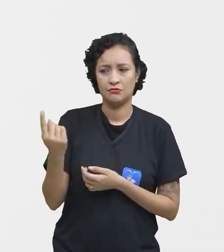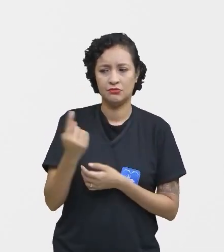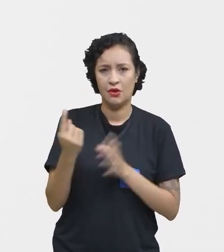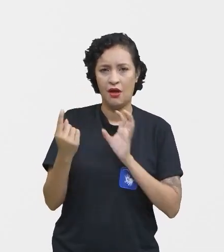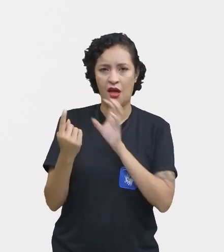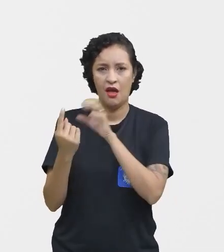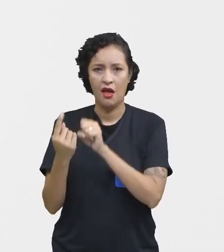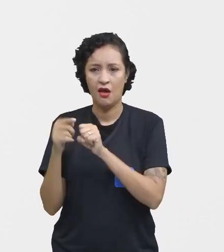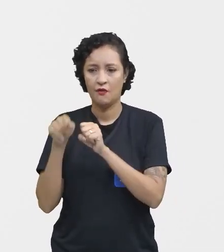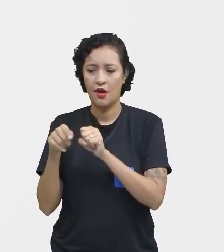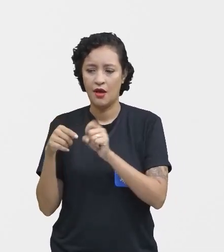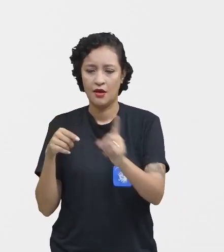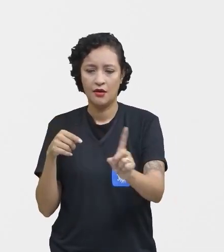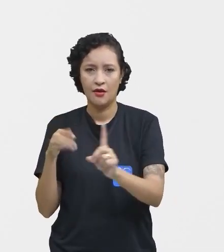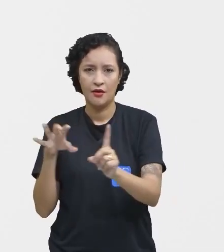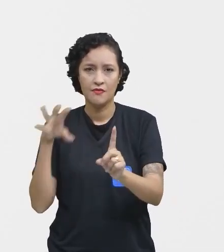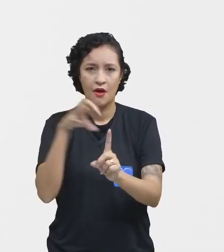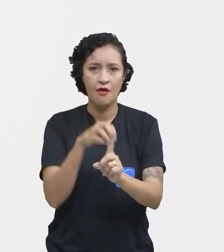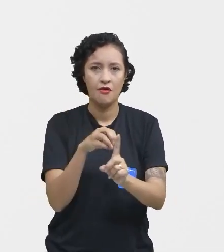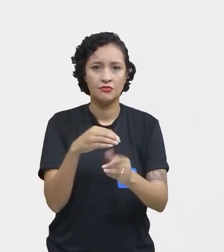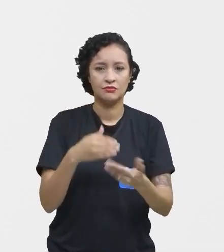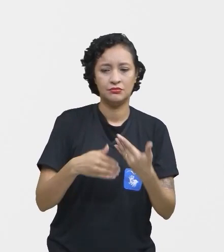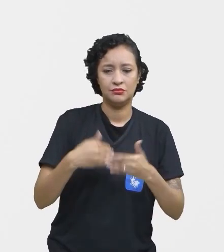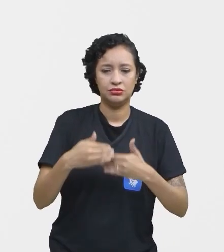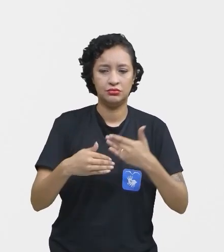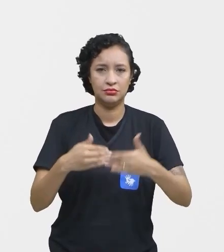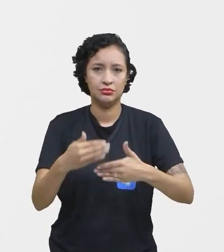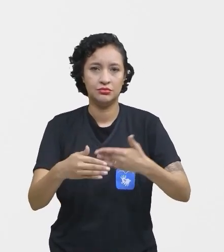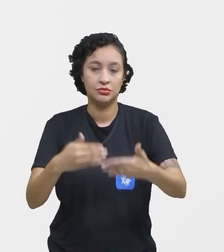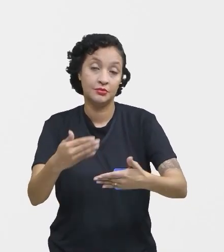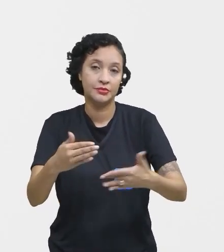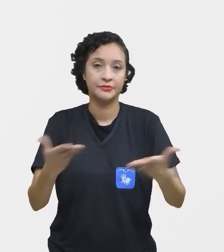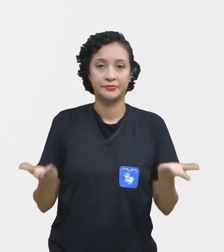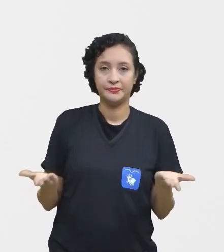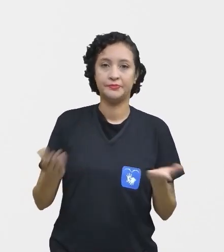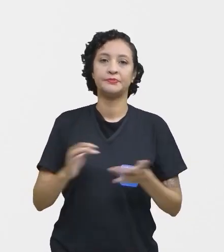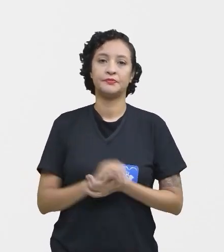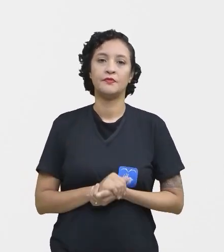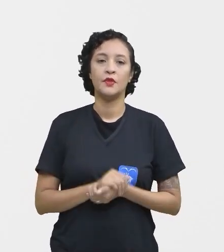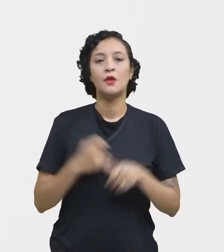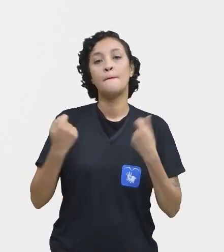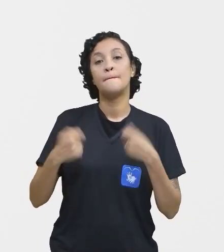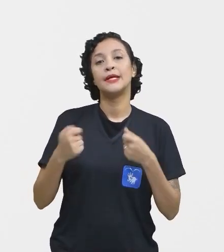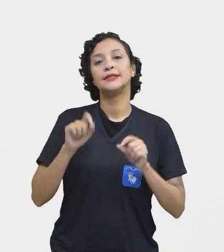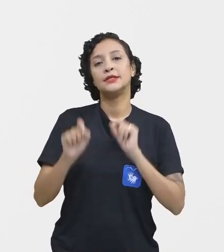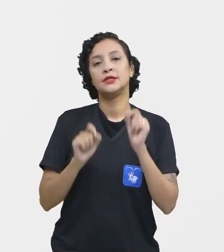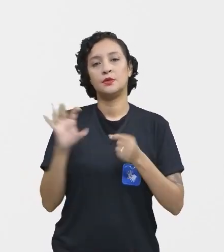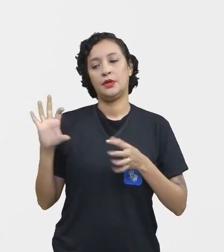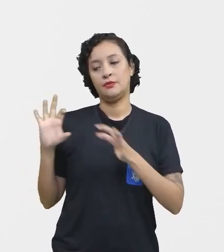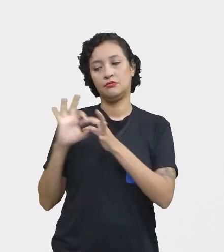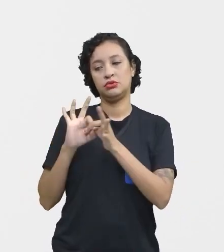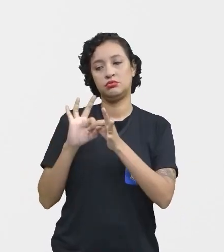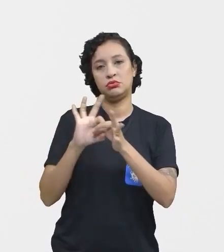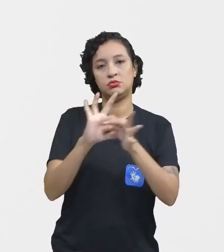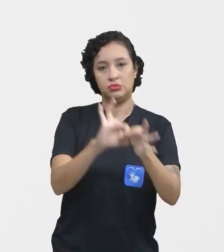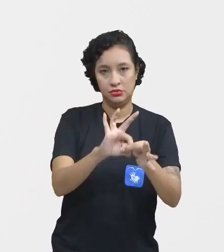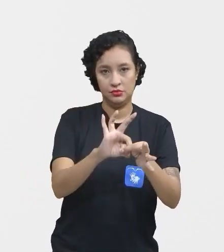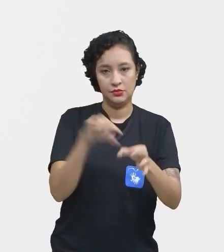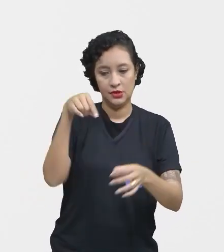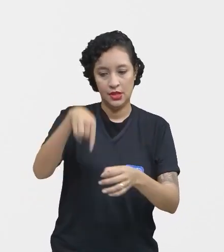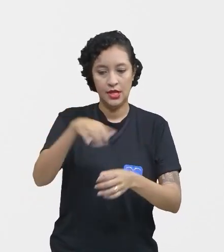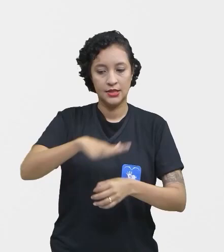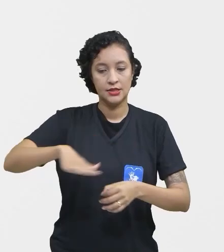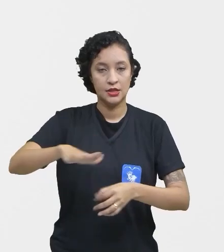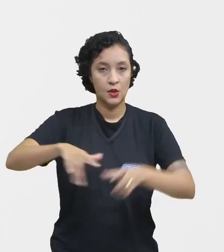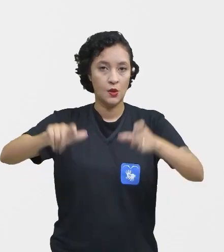desse animal e assim sucessivamente. E todos eles precisam estar conectados nesse ecossistema, né? Nesse ambiente,